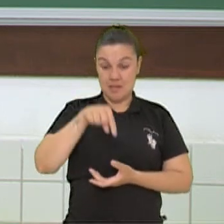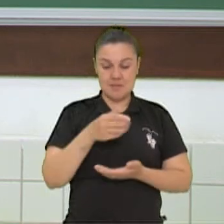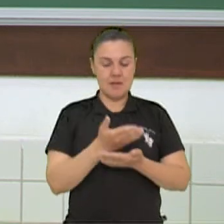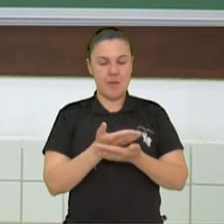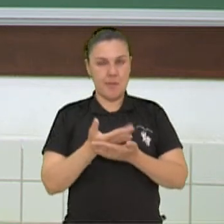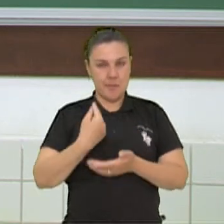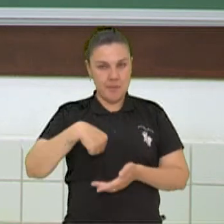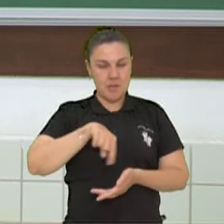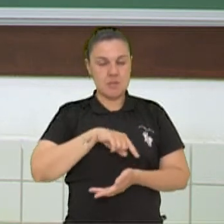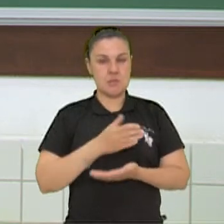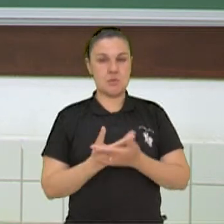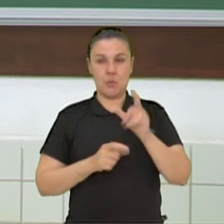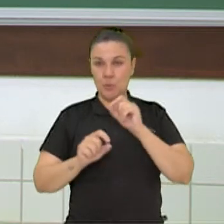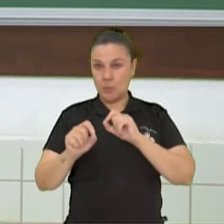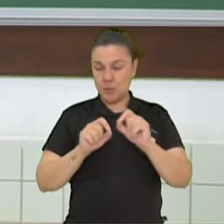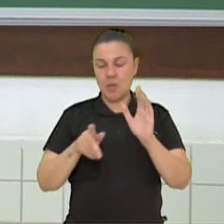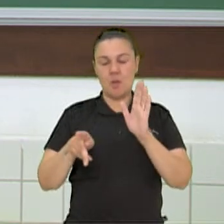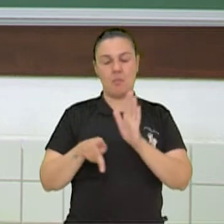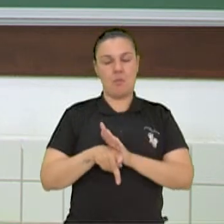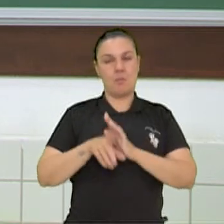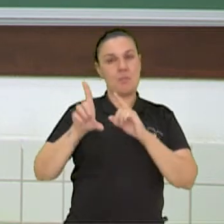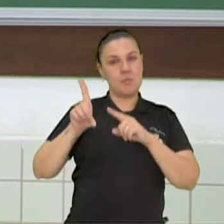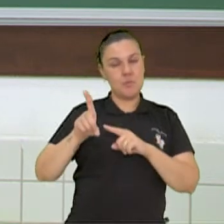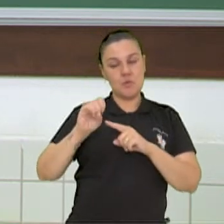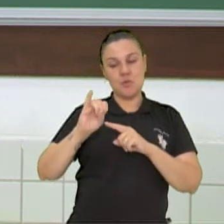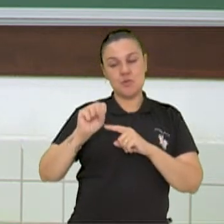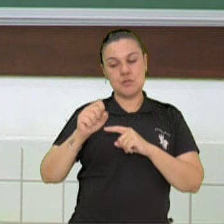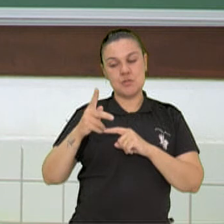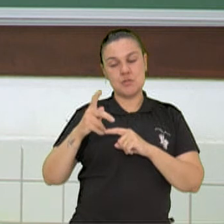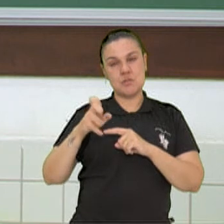desvio padrão, aproximadamente, sempre, né, gente?